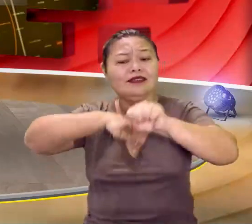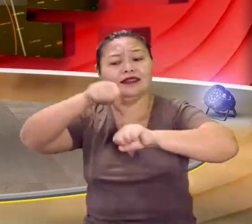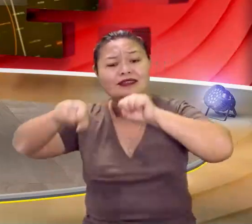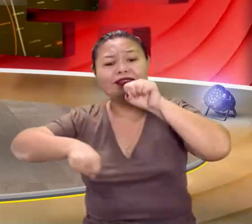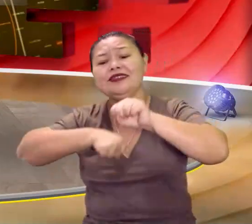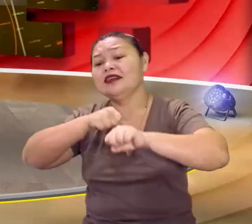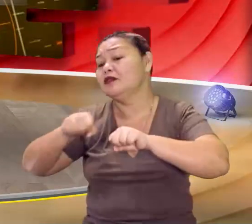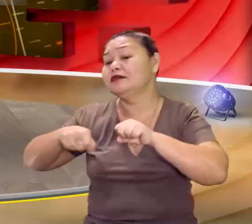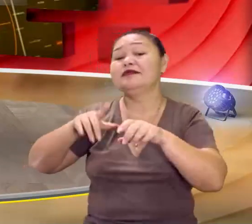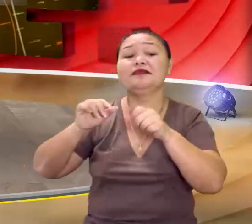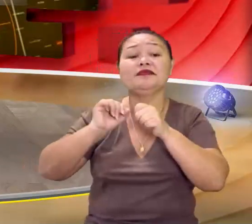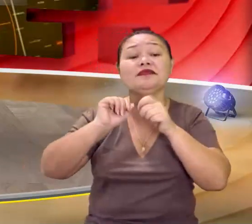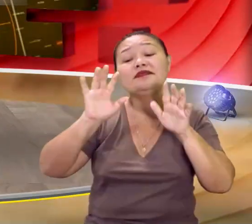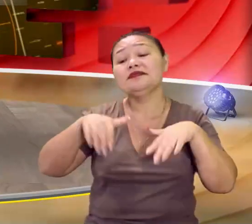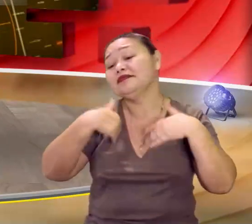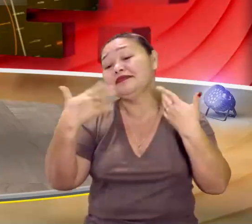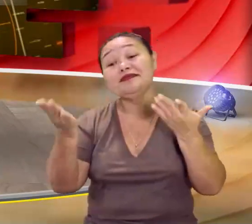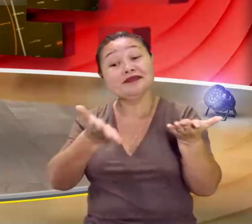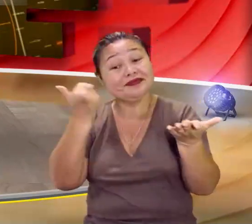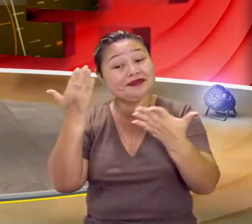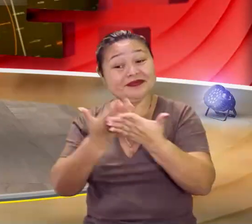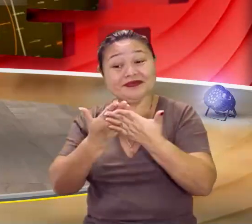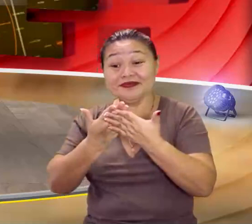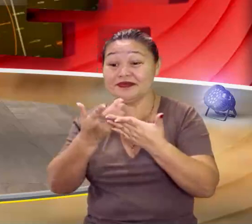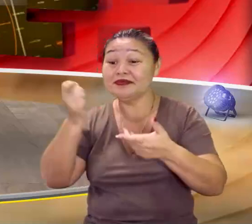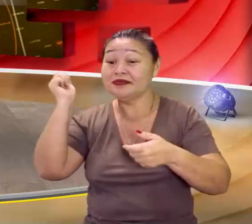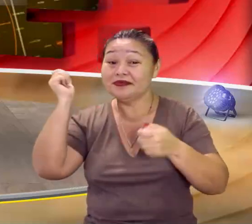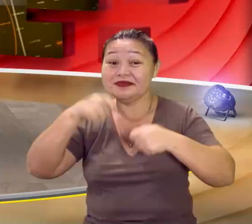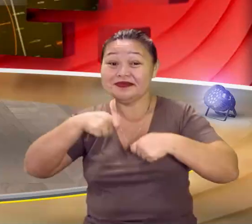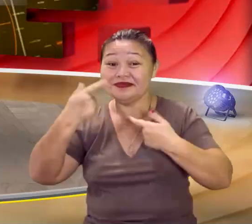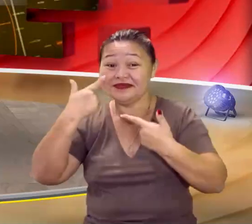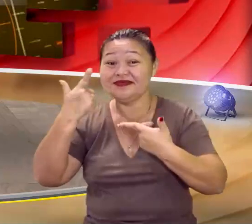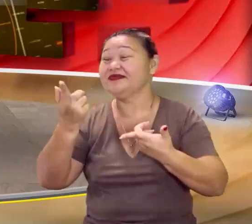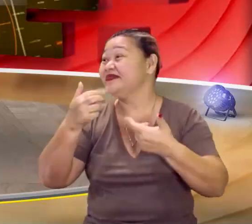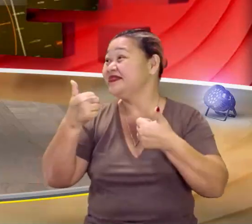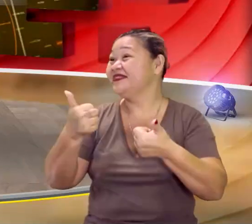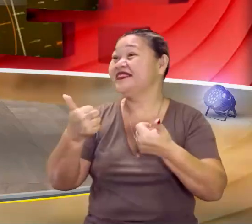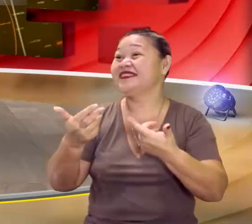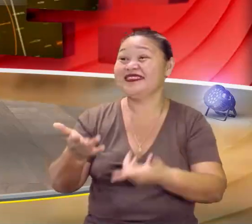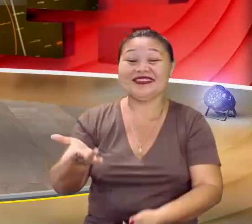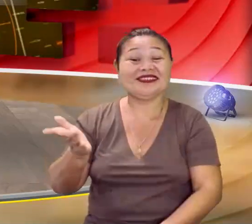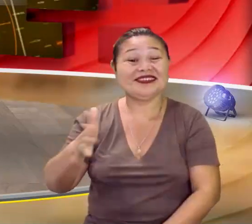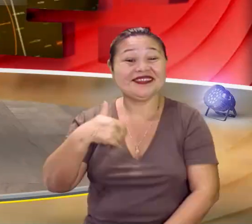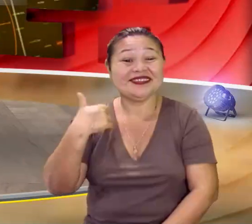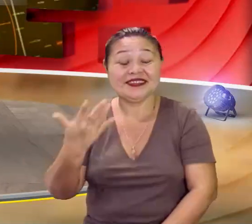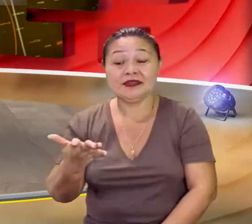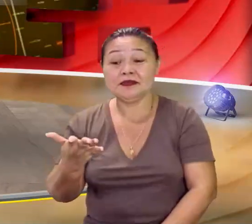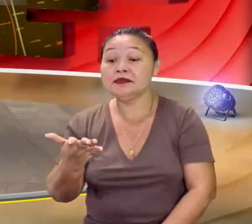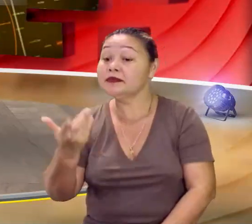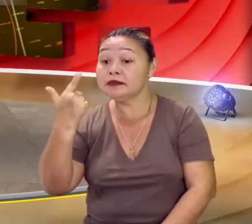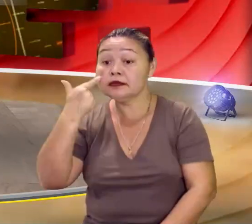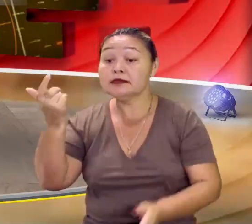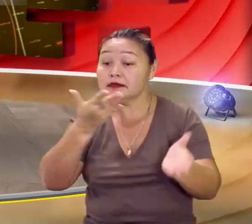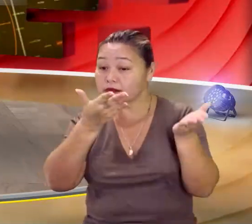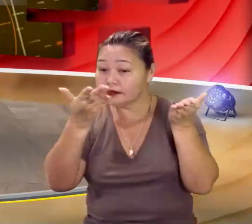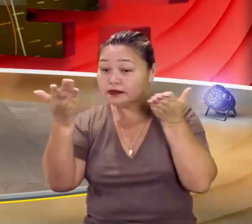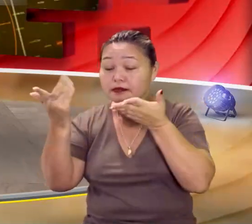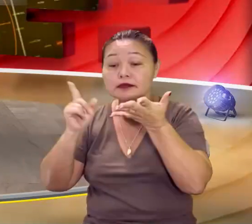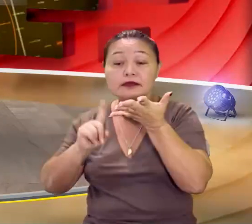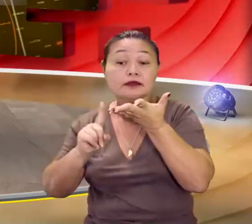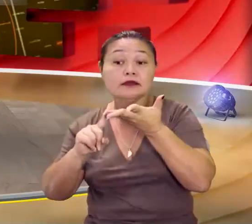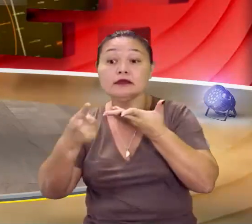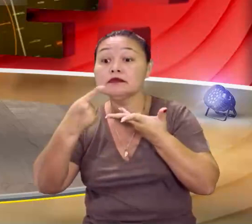ciclismo. Vamos estudar as possibilidades, tá? Então tá bom. Então, vocês viram ali que teve